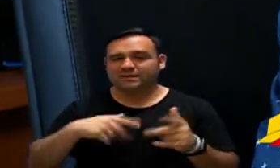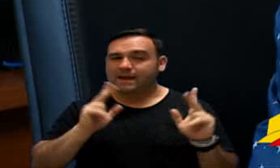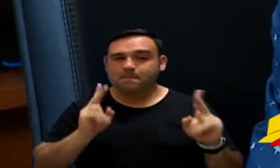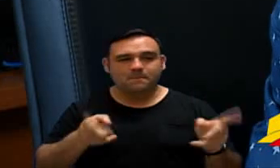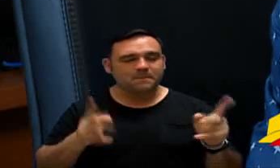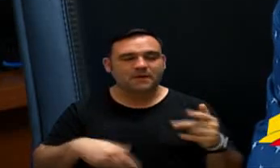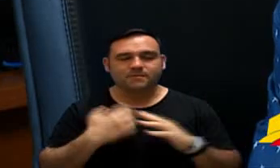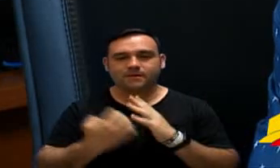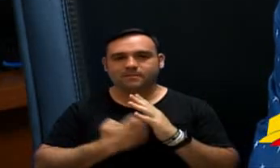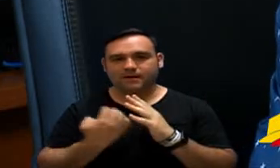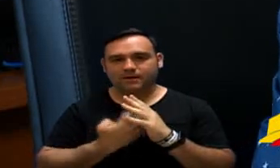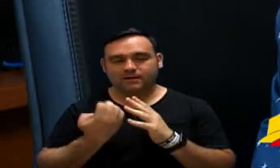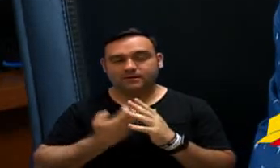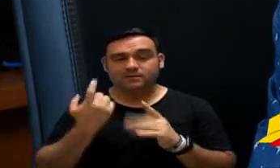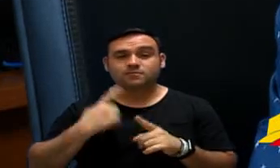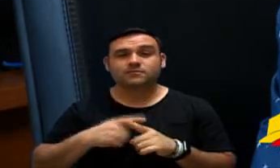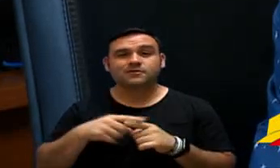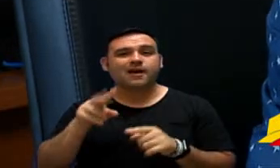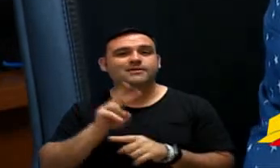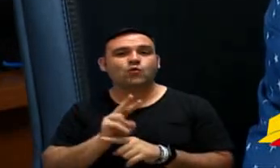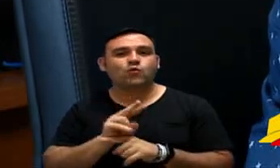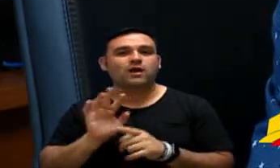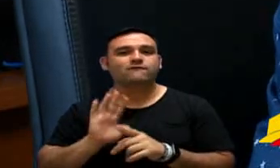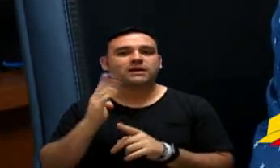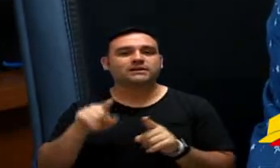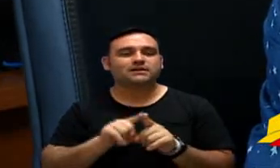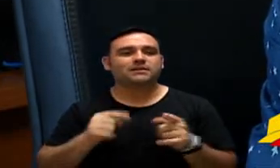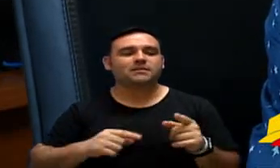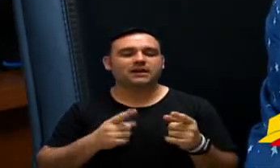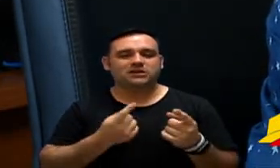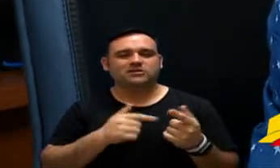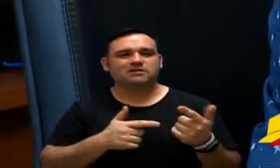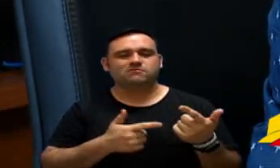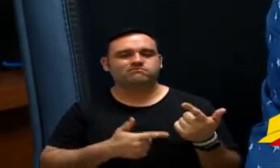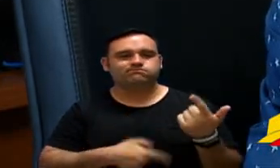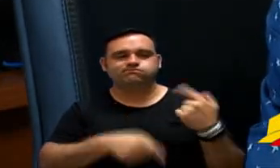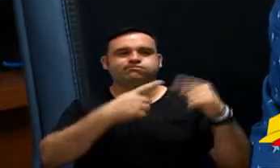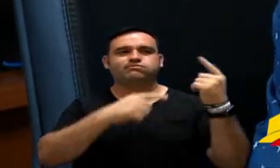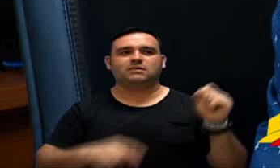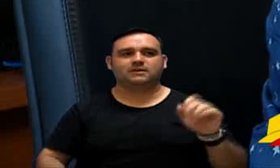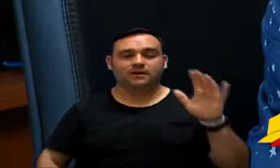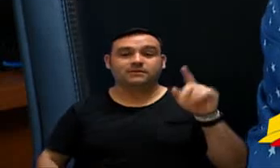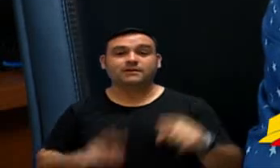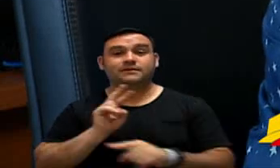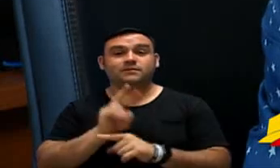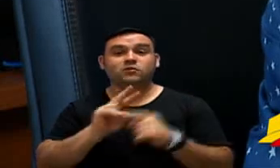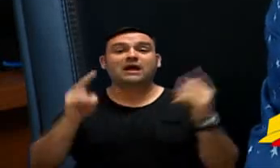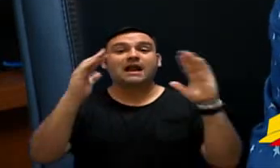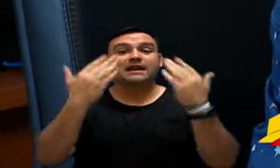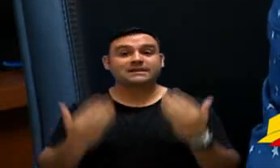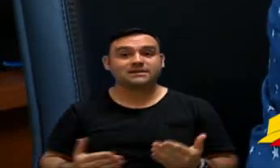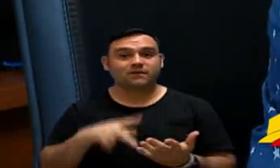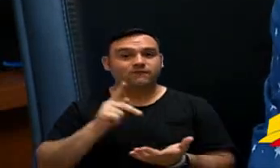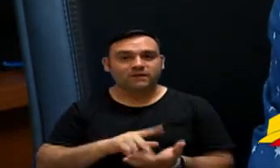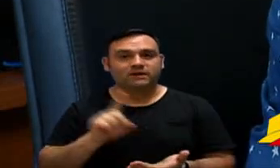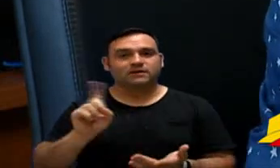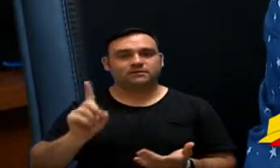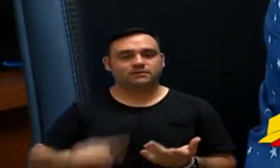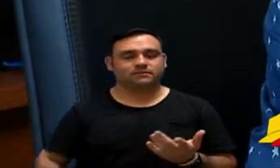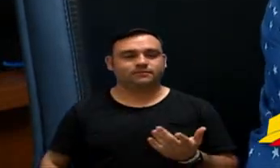empresas que simulam, superfaturam materiais, simulam licitações que não são